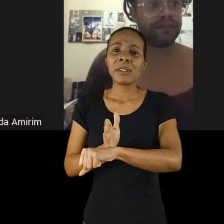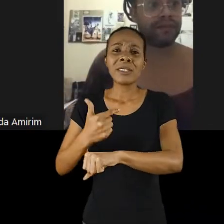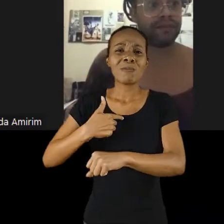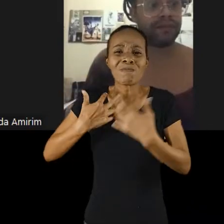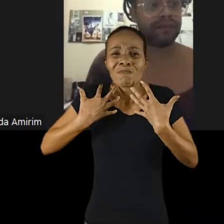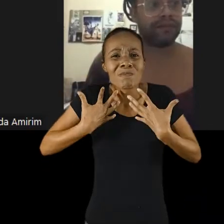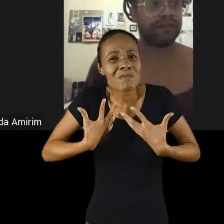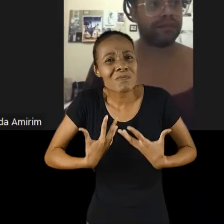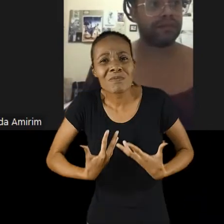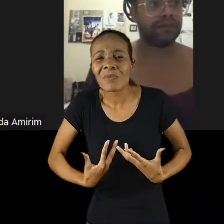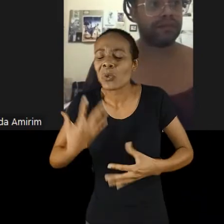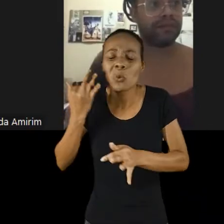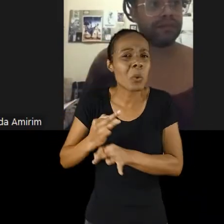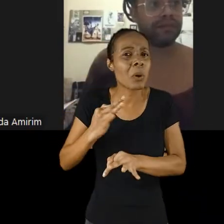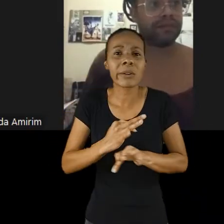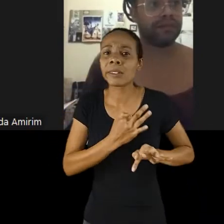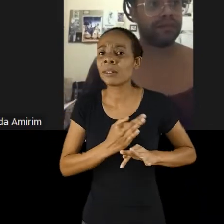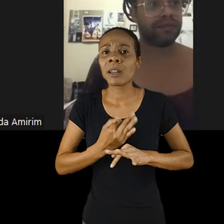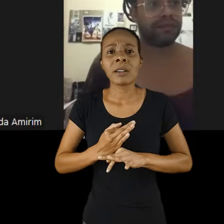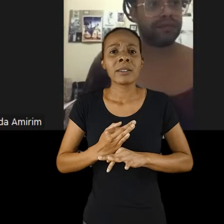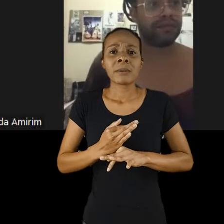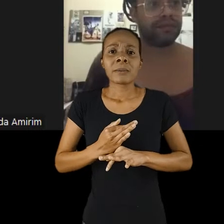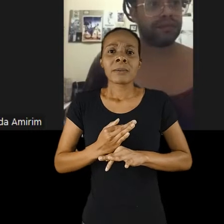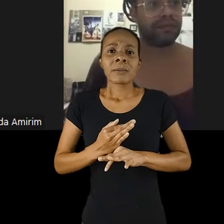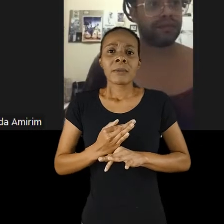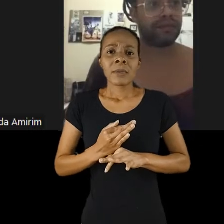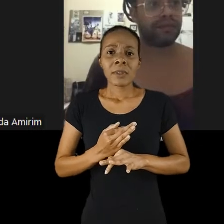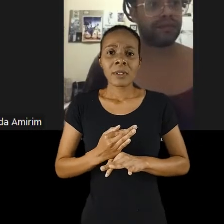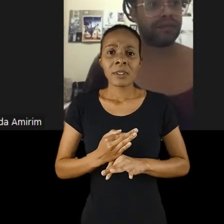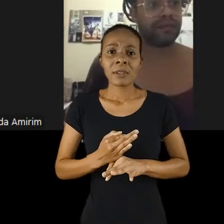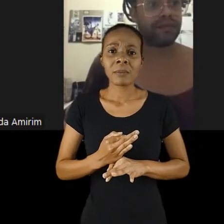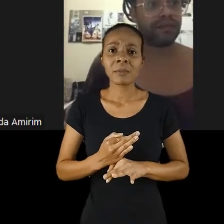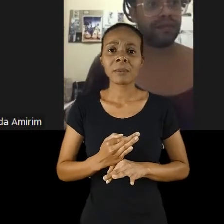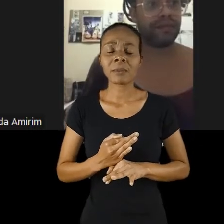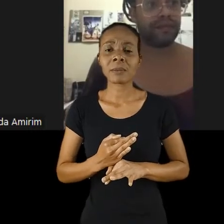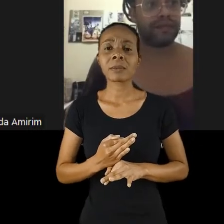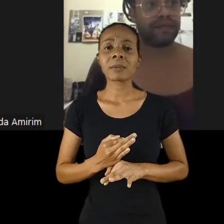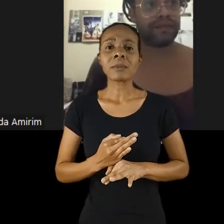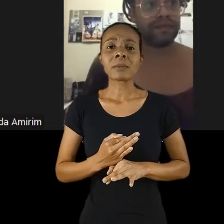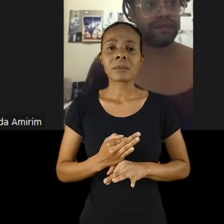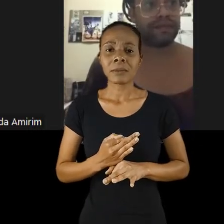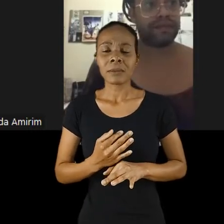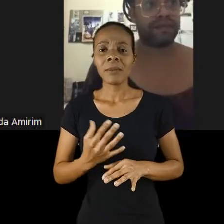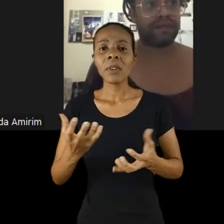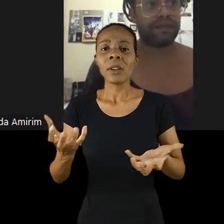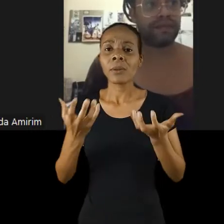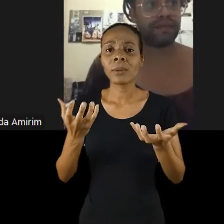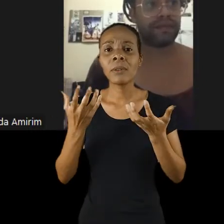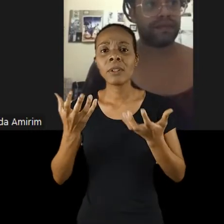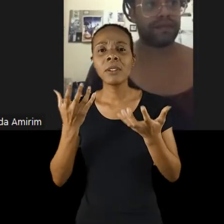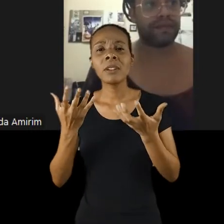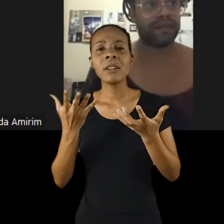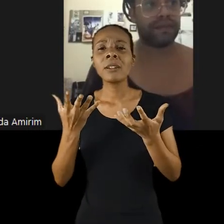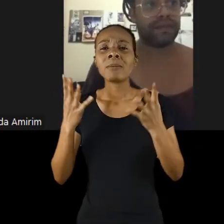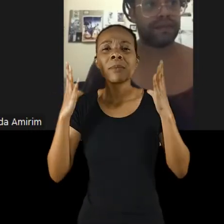tudo isso. Eu só queria, às vezes, sei lá, ficar tranquila, sabe? Sair e